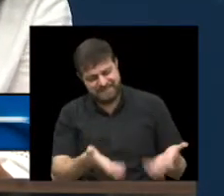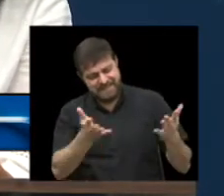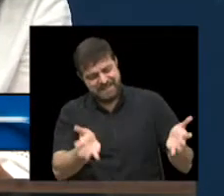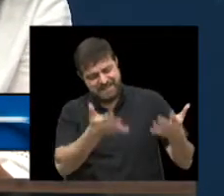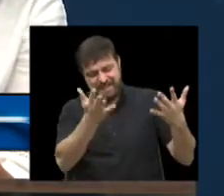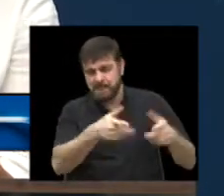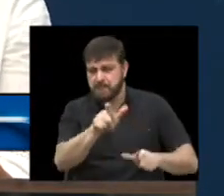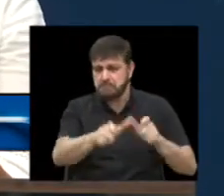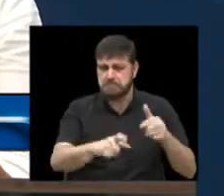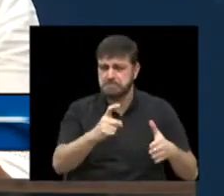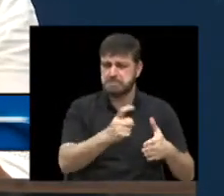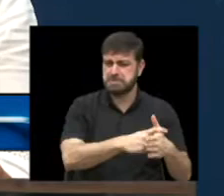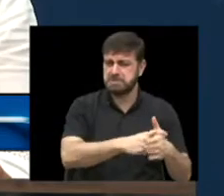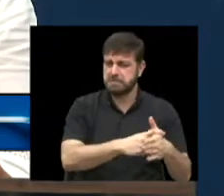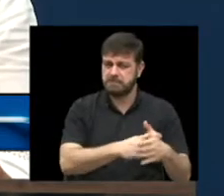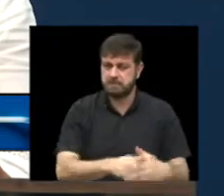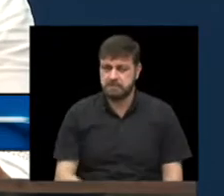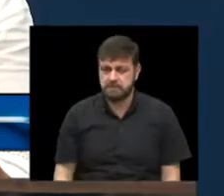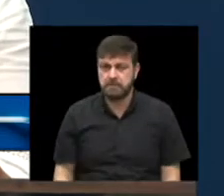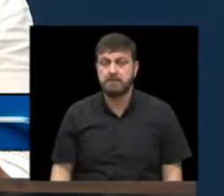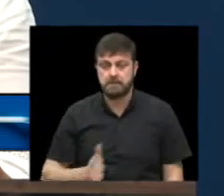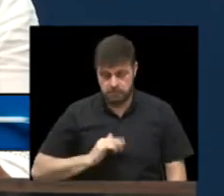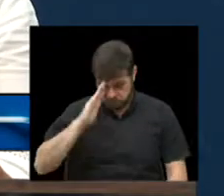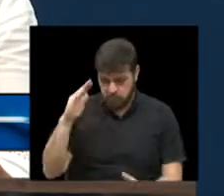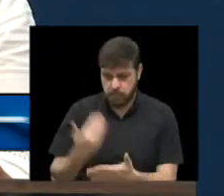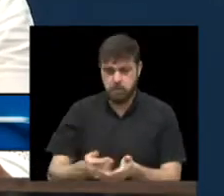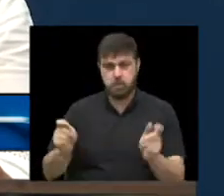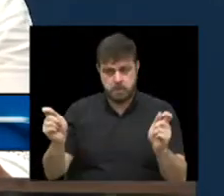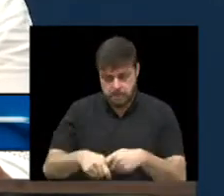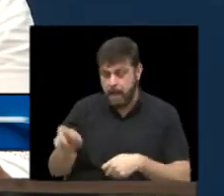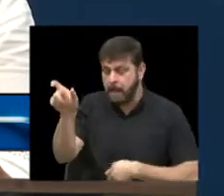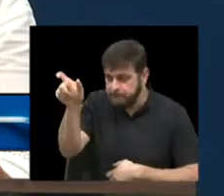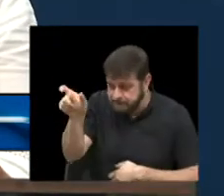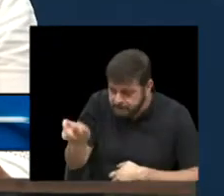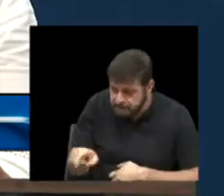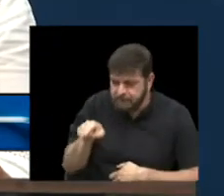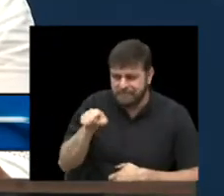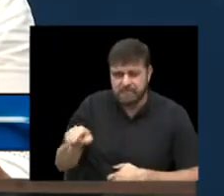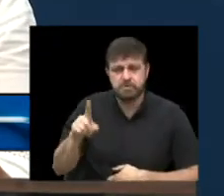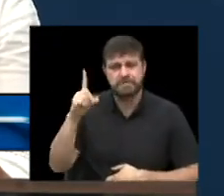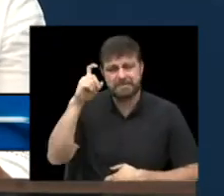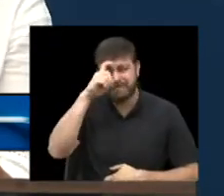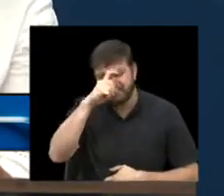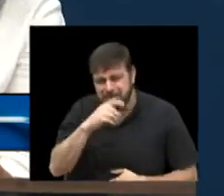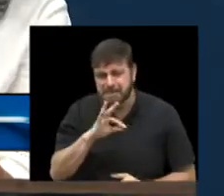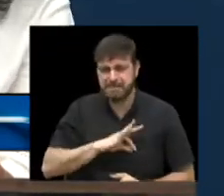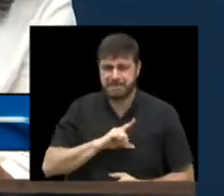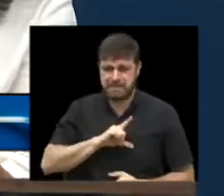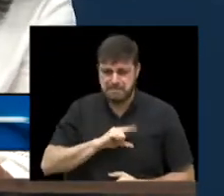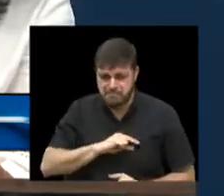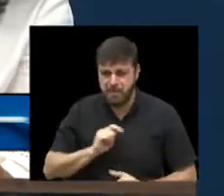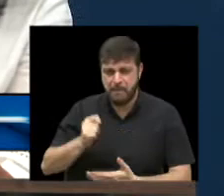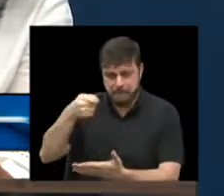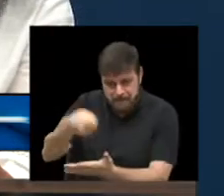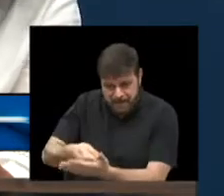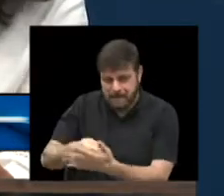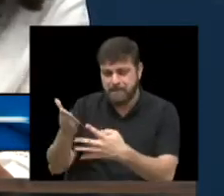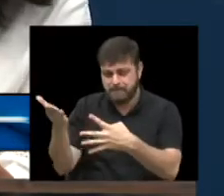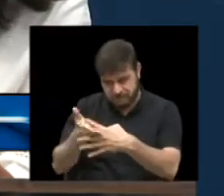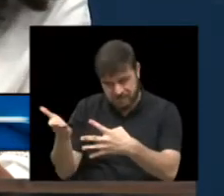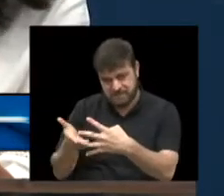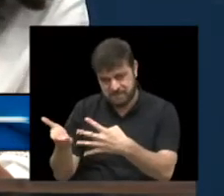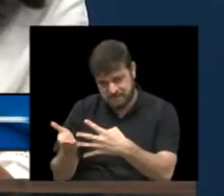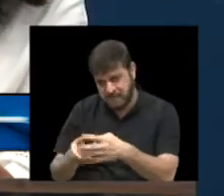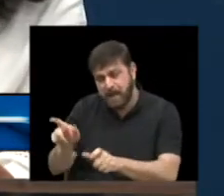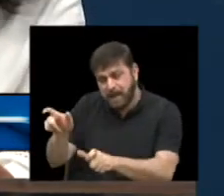inadimplência. Eu acredito que tem que ter refinanciamento para a pessoa que está com dificuldade de pagar, tem que ter refinanciamento